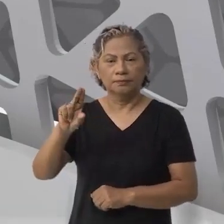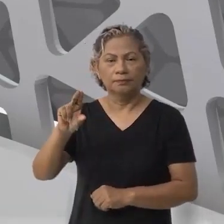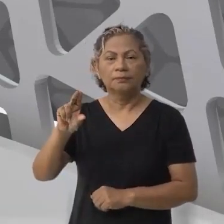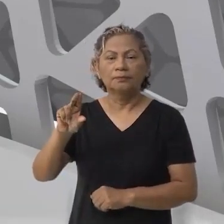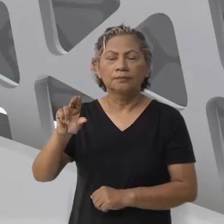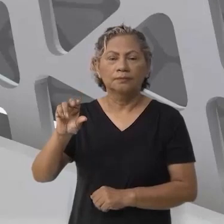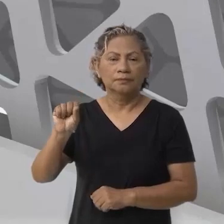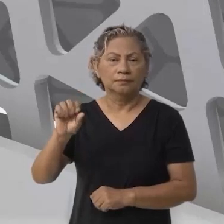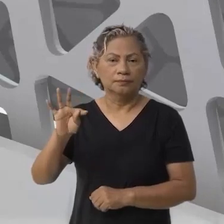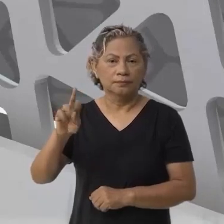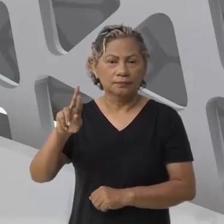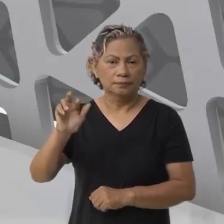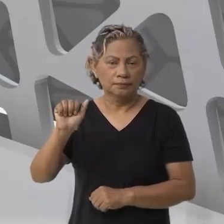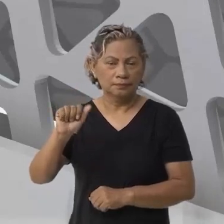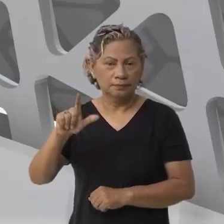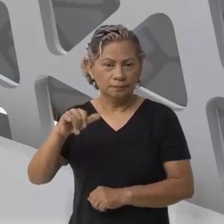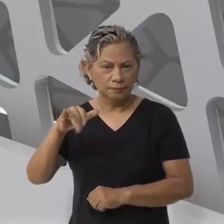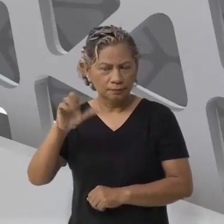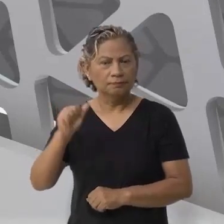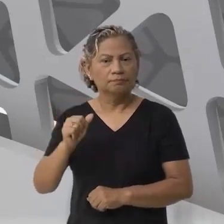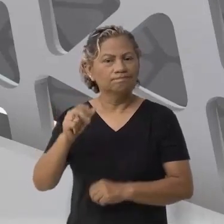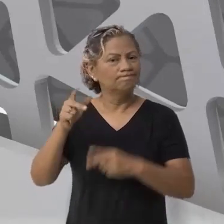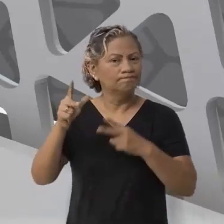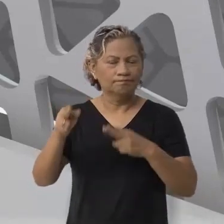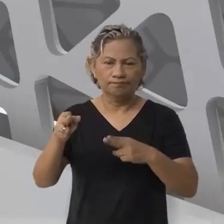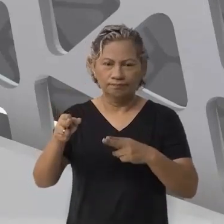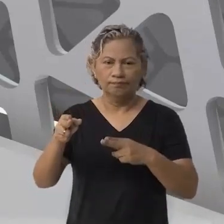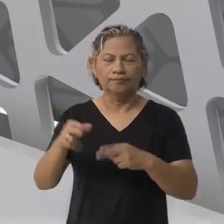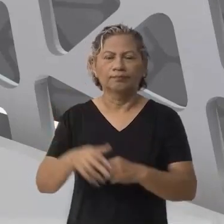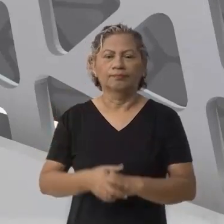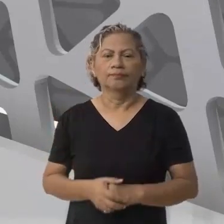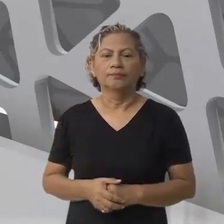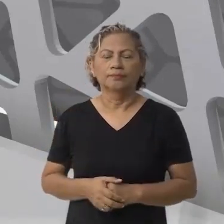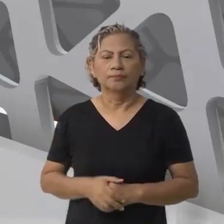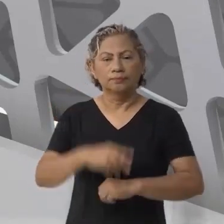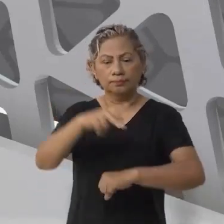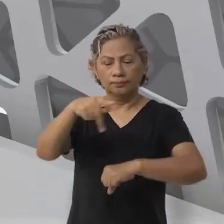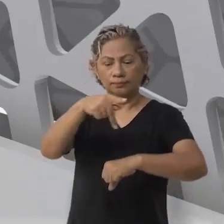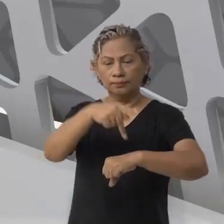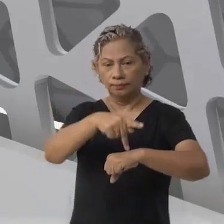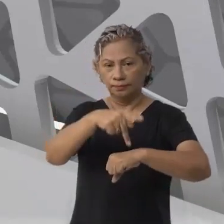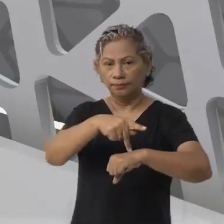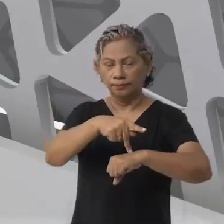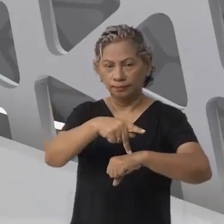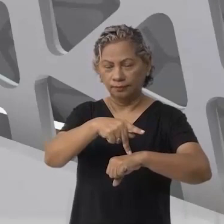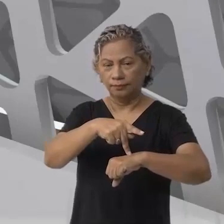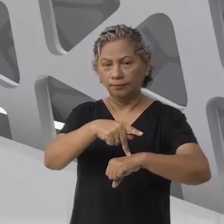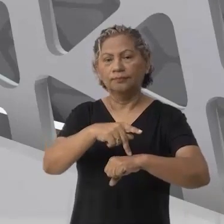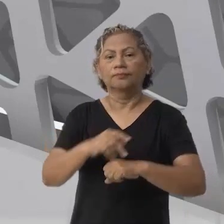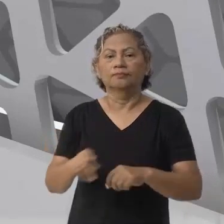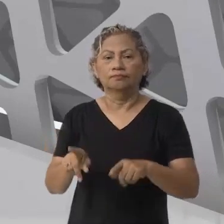milhões de quilômetros quadrados. Somando as outras ilhas, então, pouco mais de 8 milhões. O país,